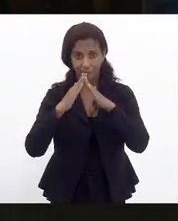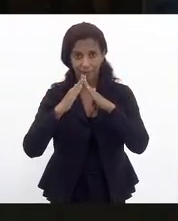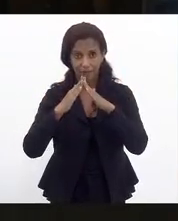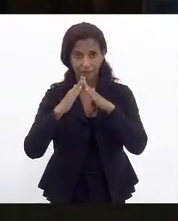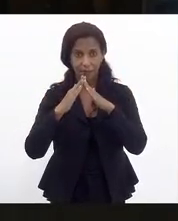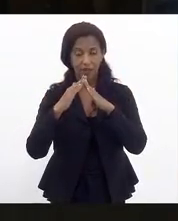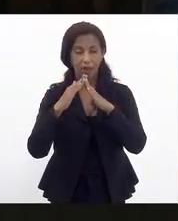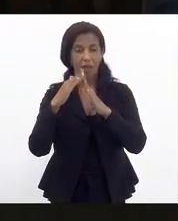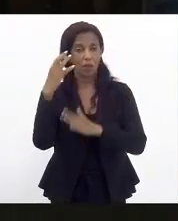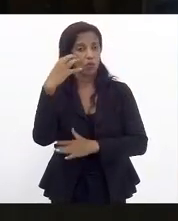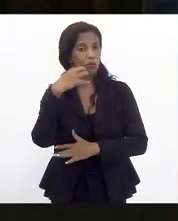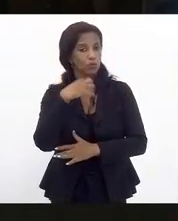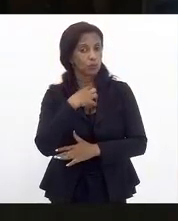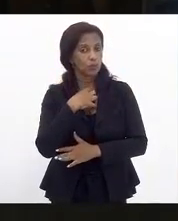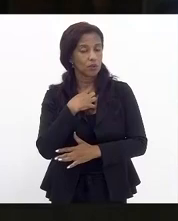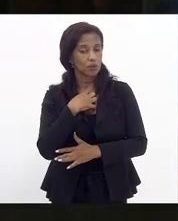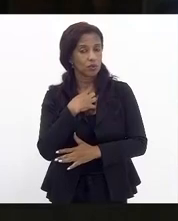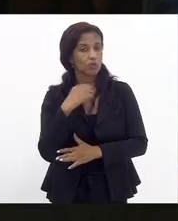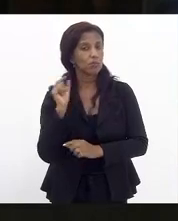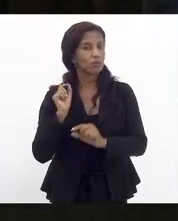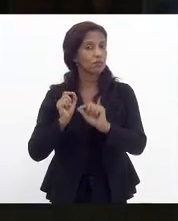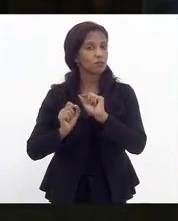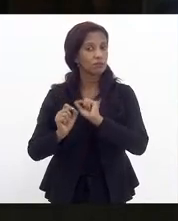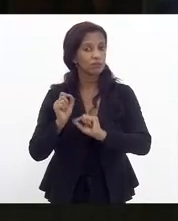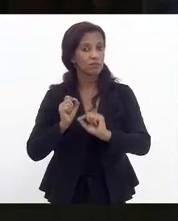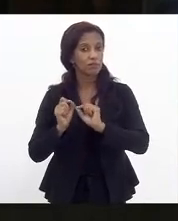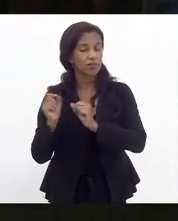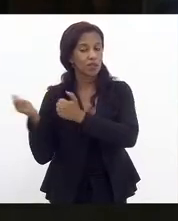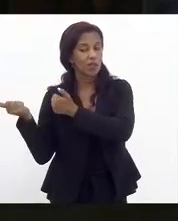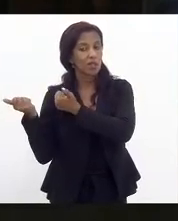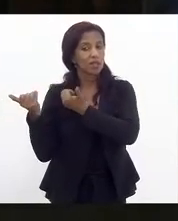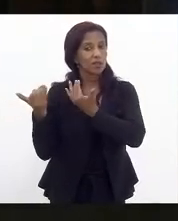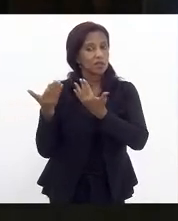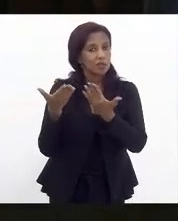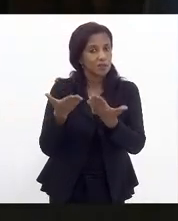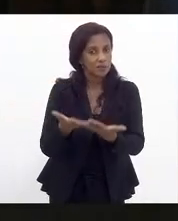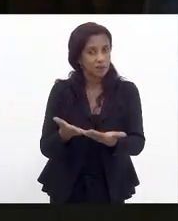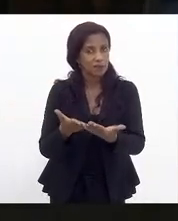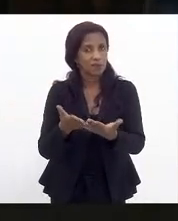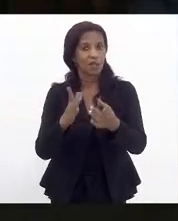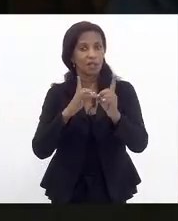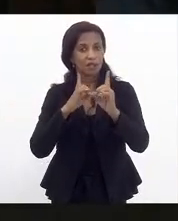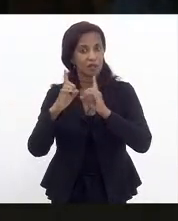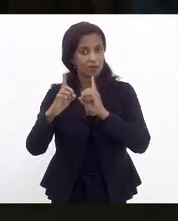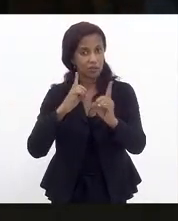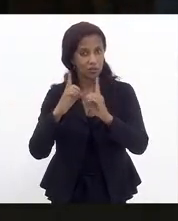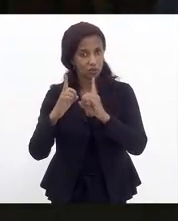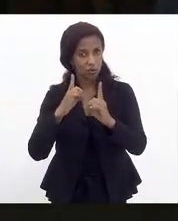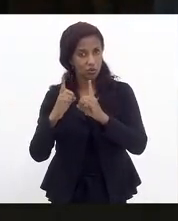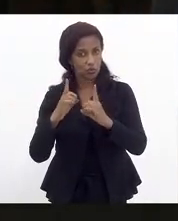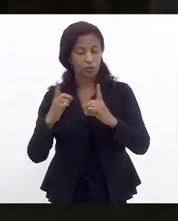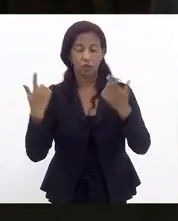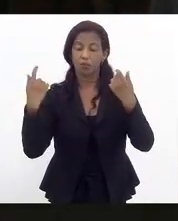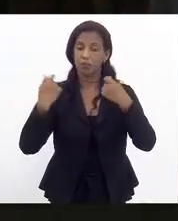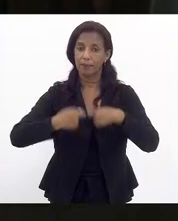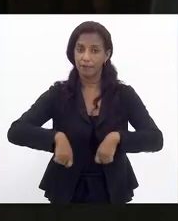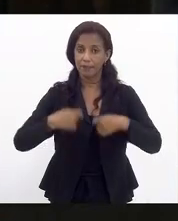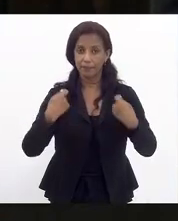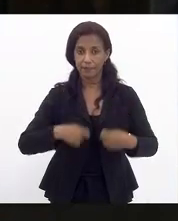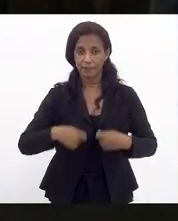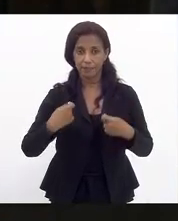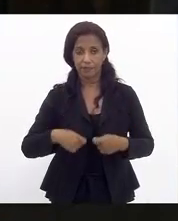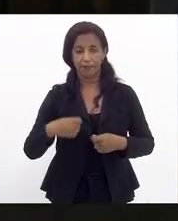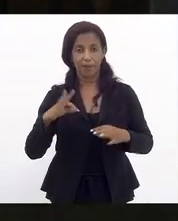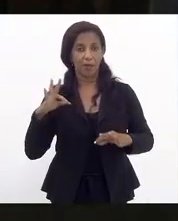no sentido de a traseira discussão que absolutamente necessária